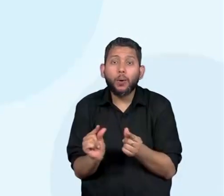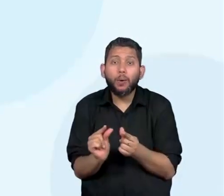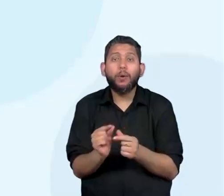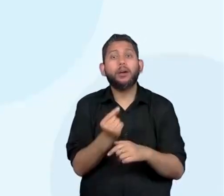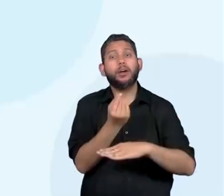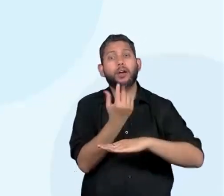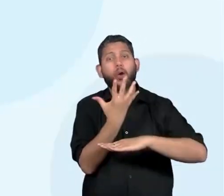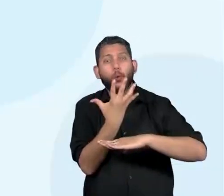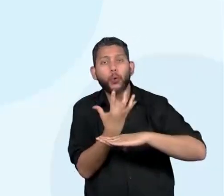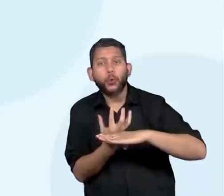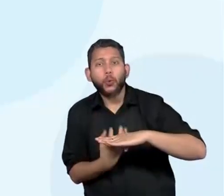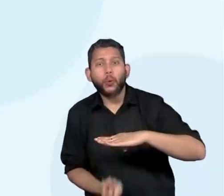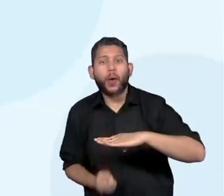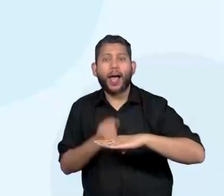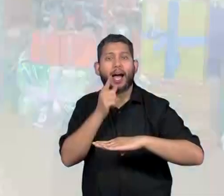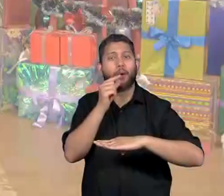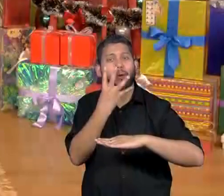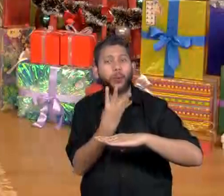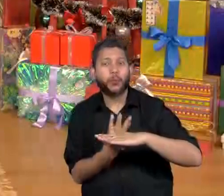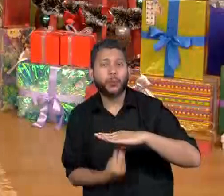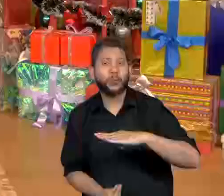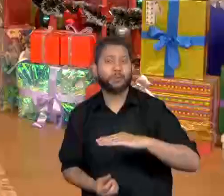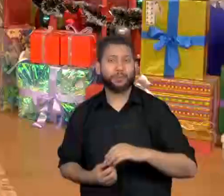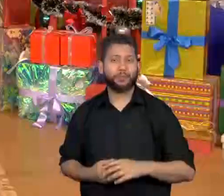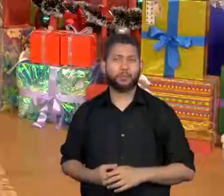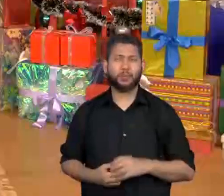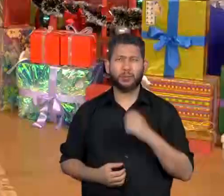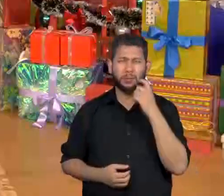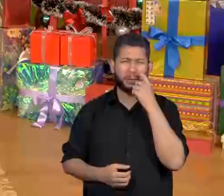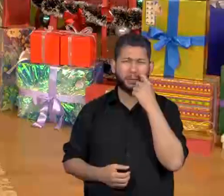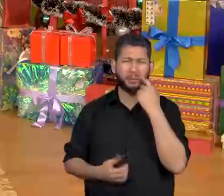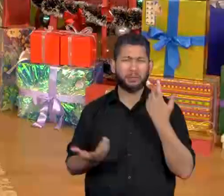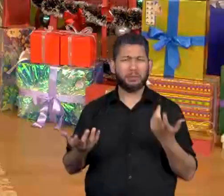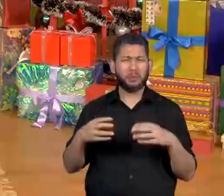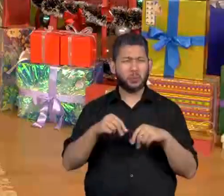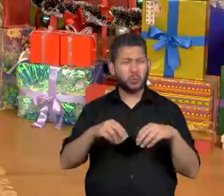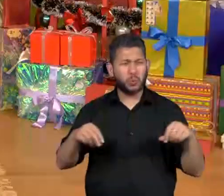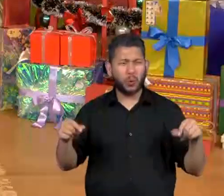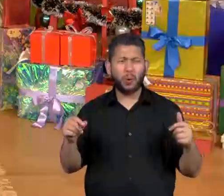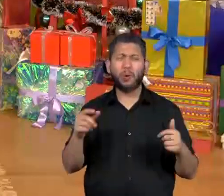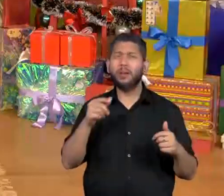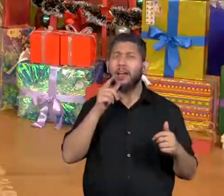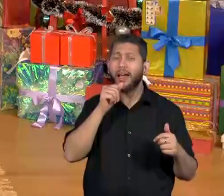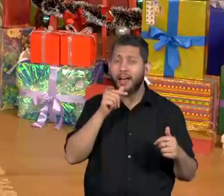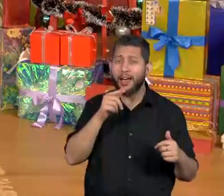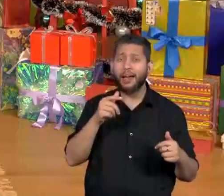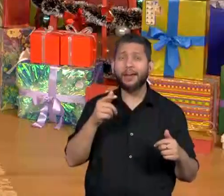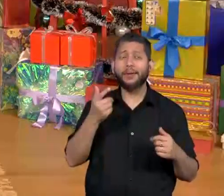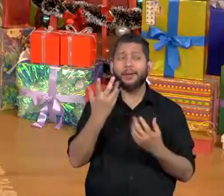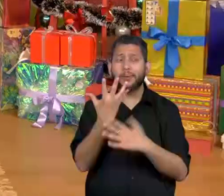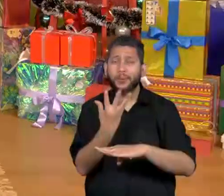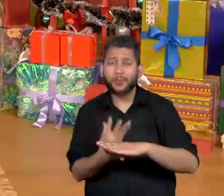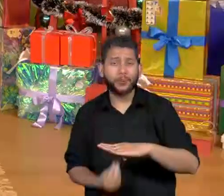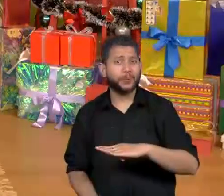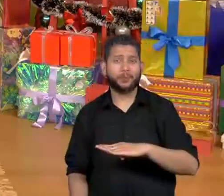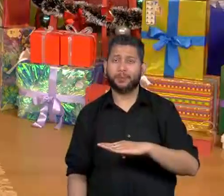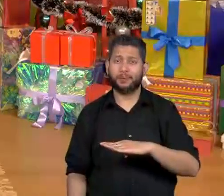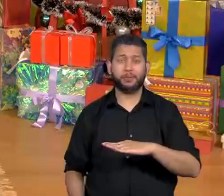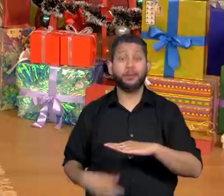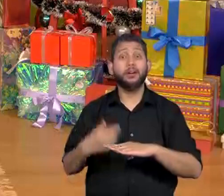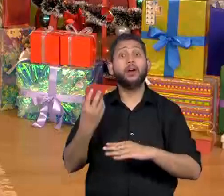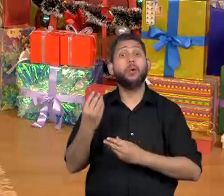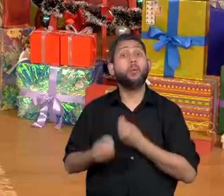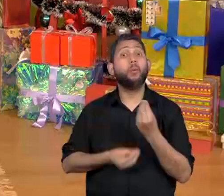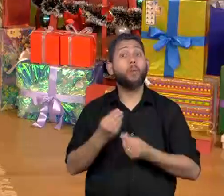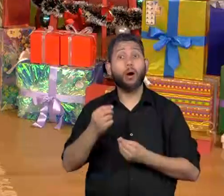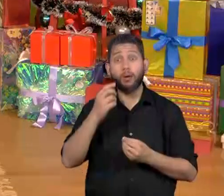né, nossa, sim, mas a gente vai falar sobre solo e raízes, né, o que será que tem em comum, né, ou qual